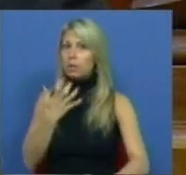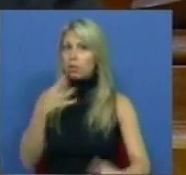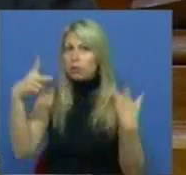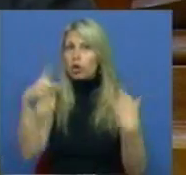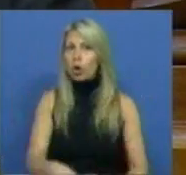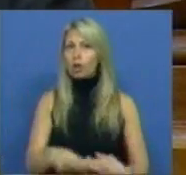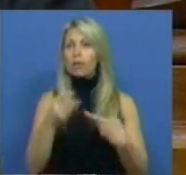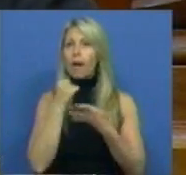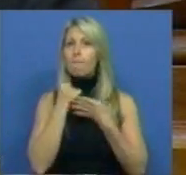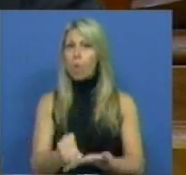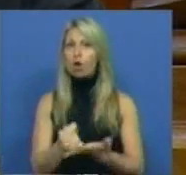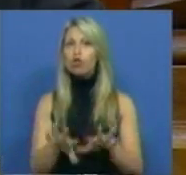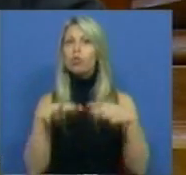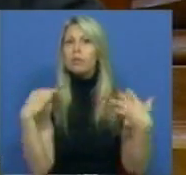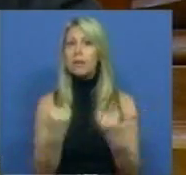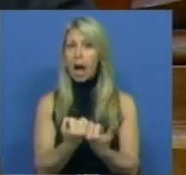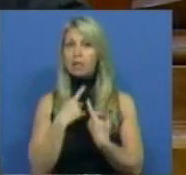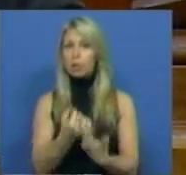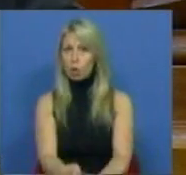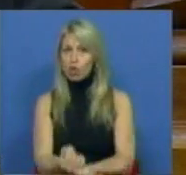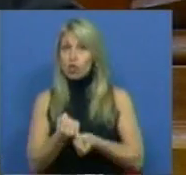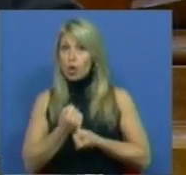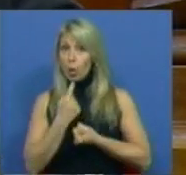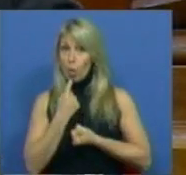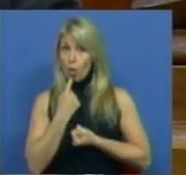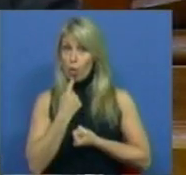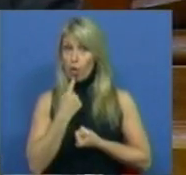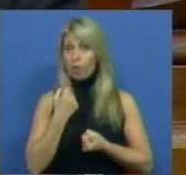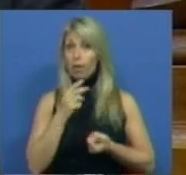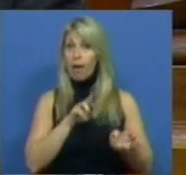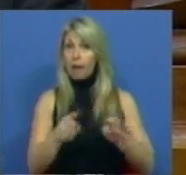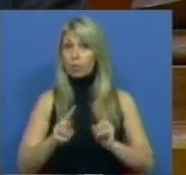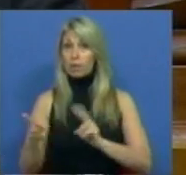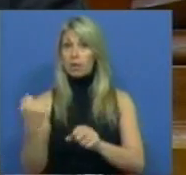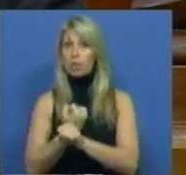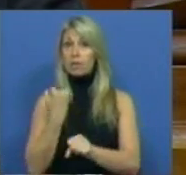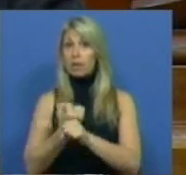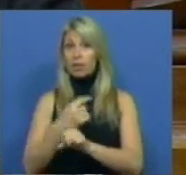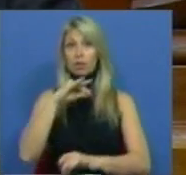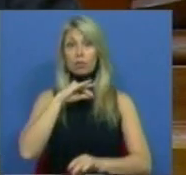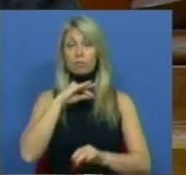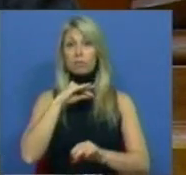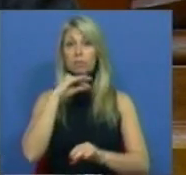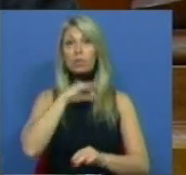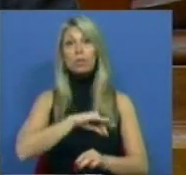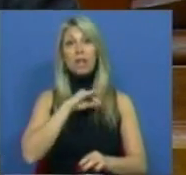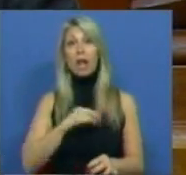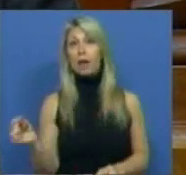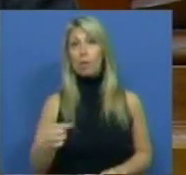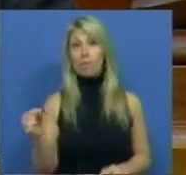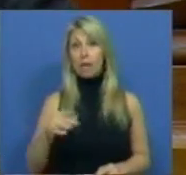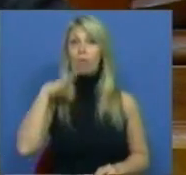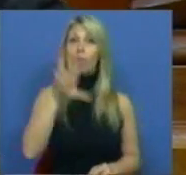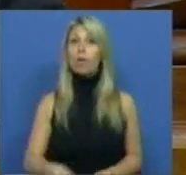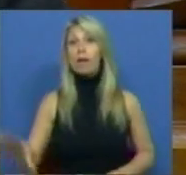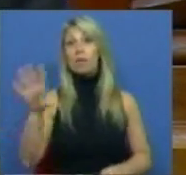dos apoios sociais, tão avarento na atualização do serviço do salário mínimo nacional, este